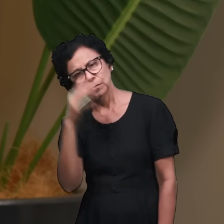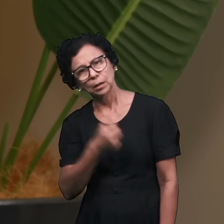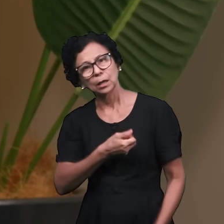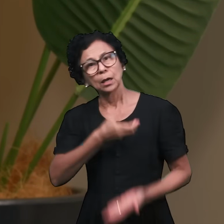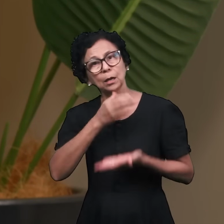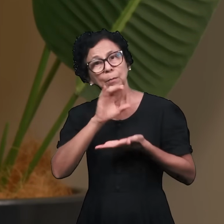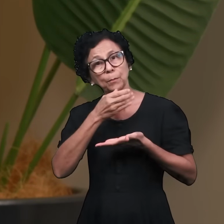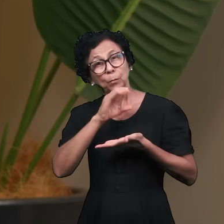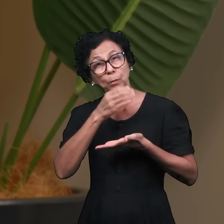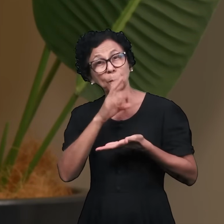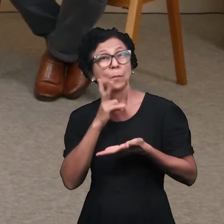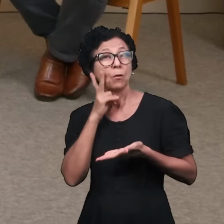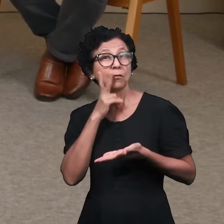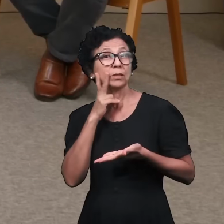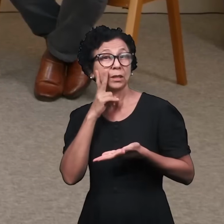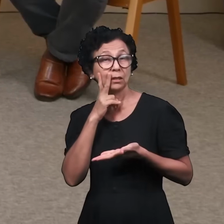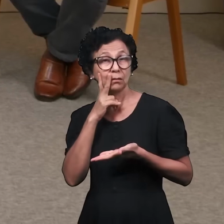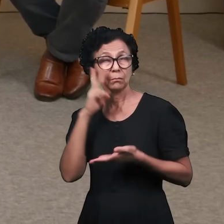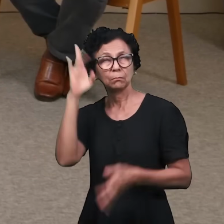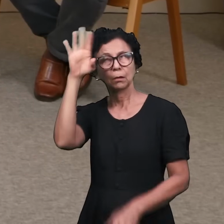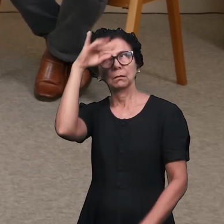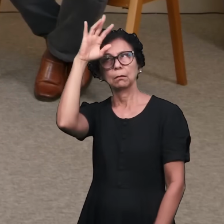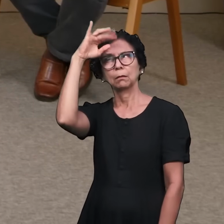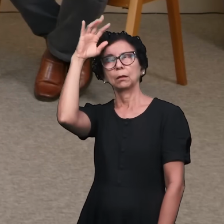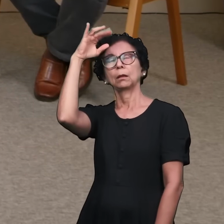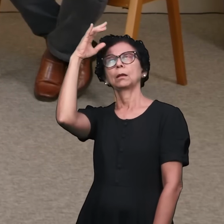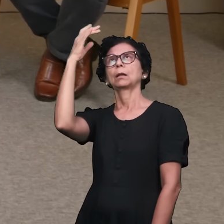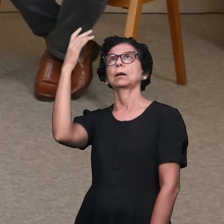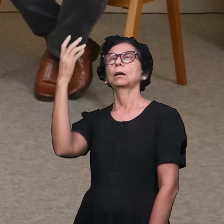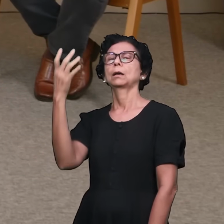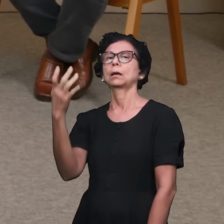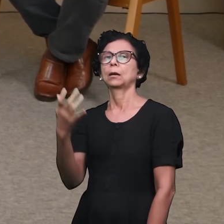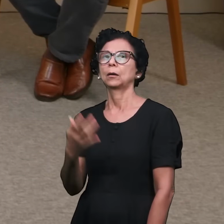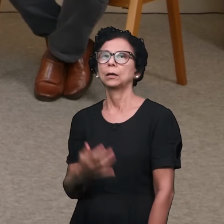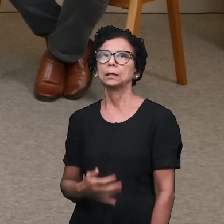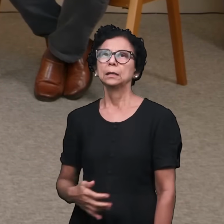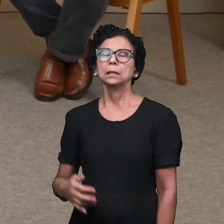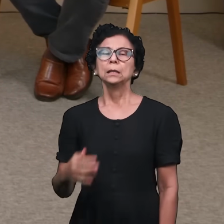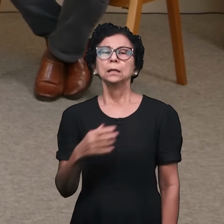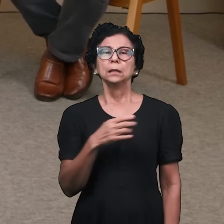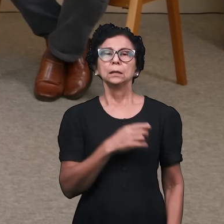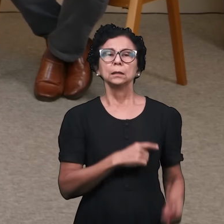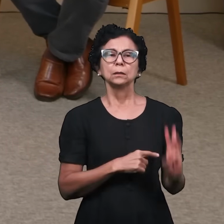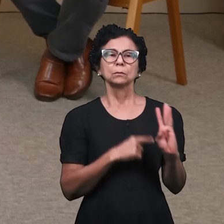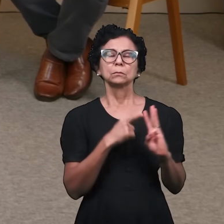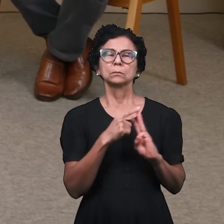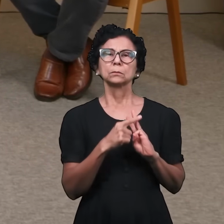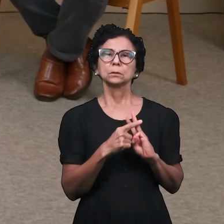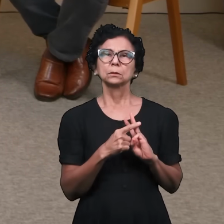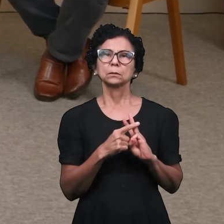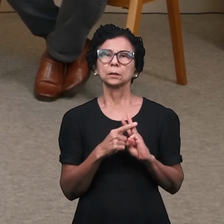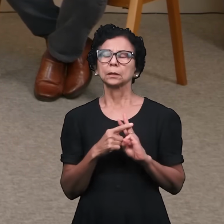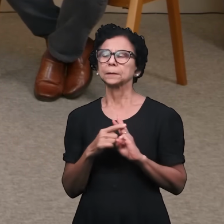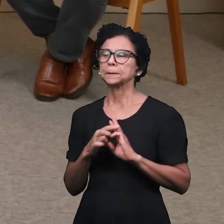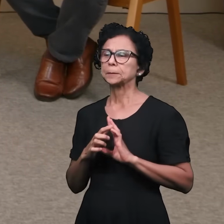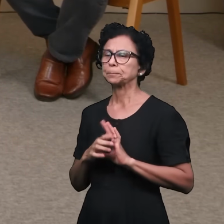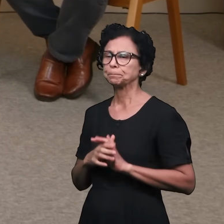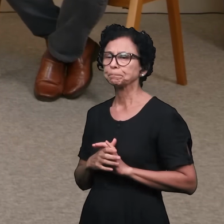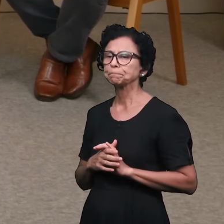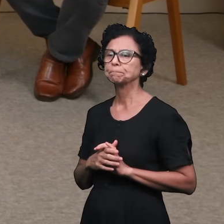eu entendo que num tom até vulgar, veio e comunicou aos seus